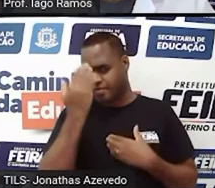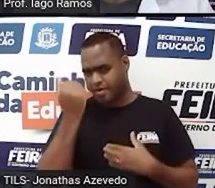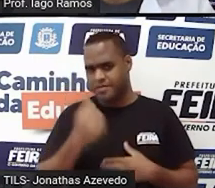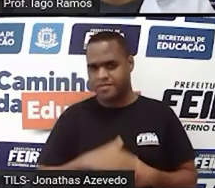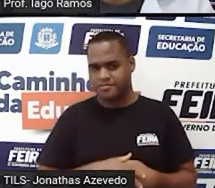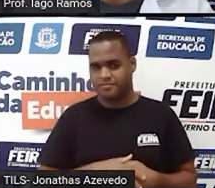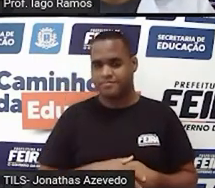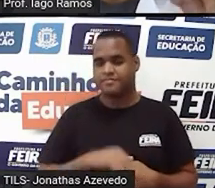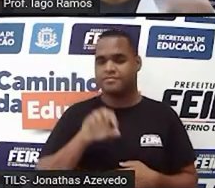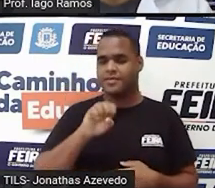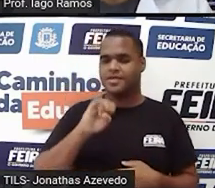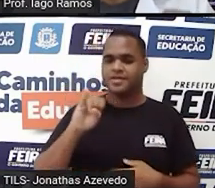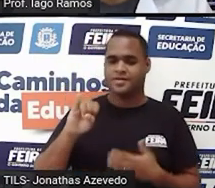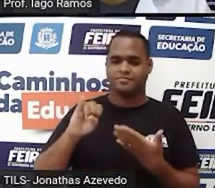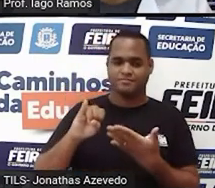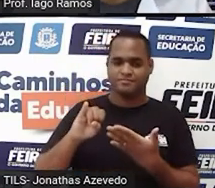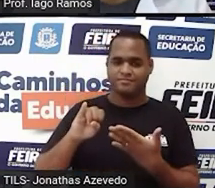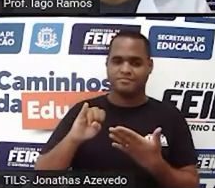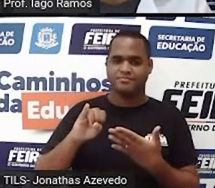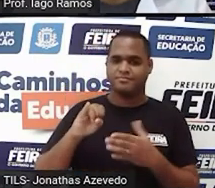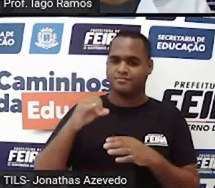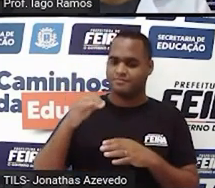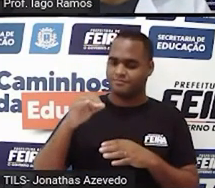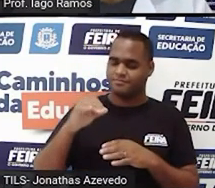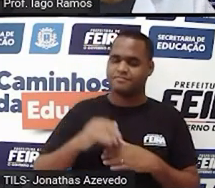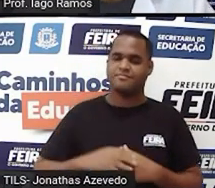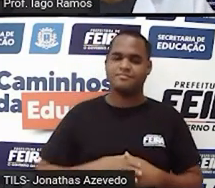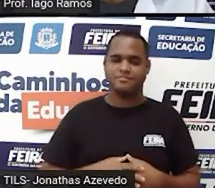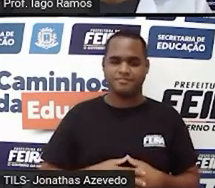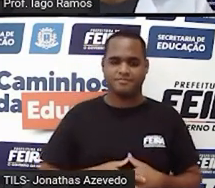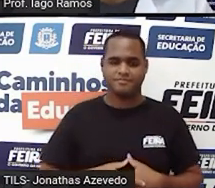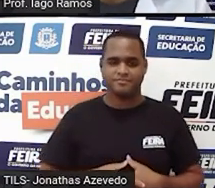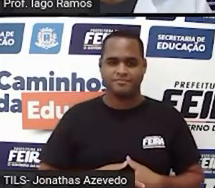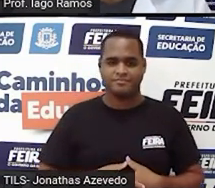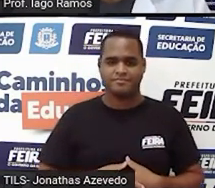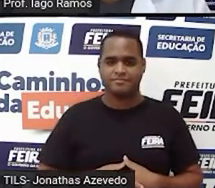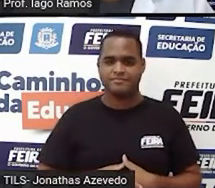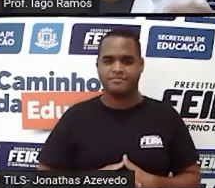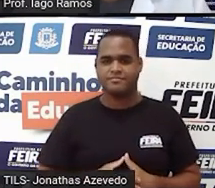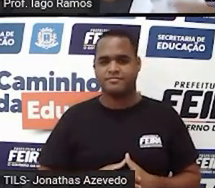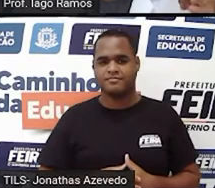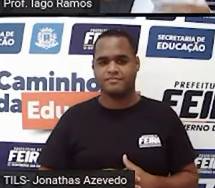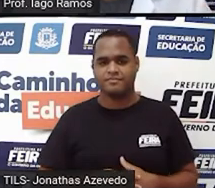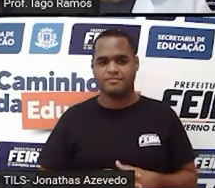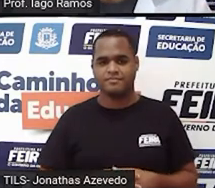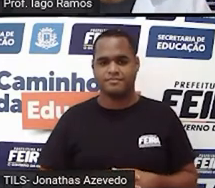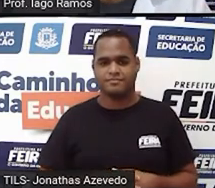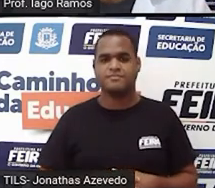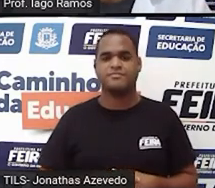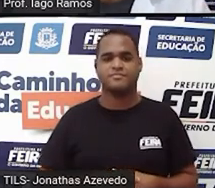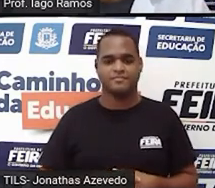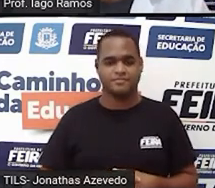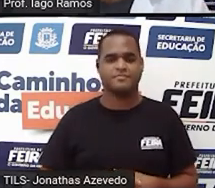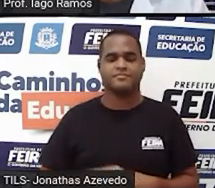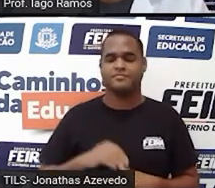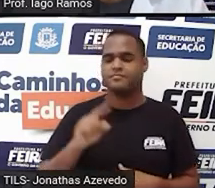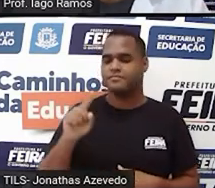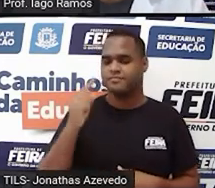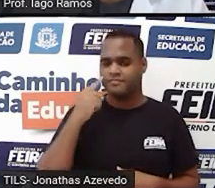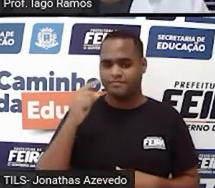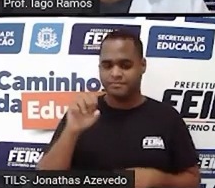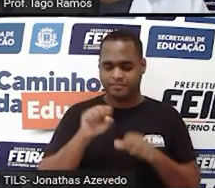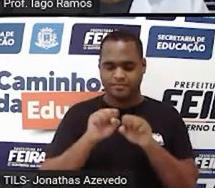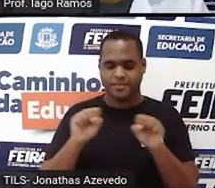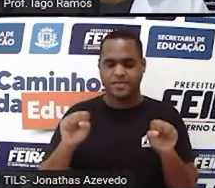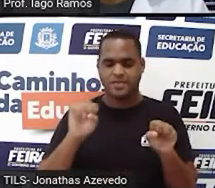com o sistema internacional de unidades abreviado para sigla s e esse